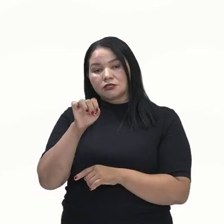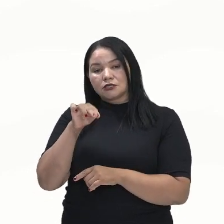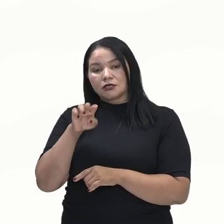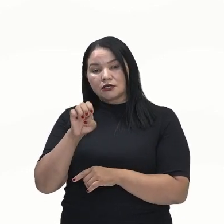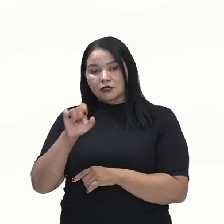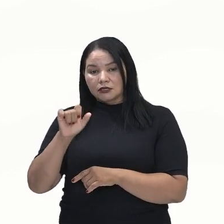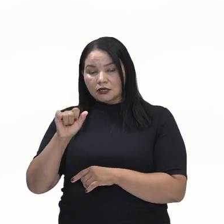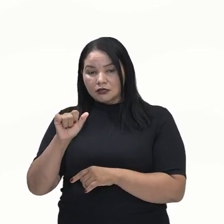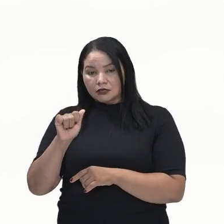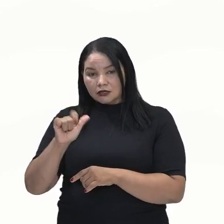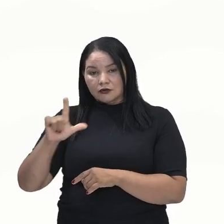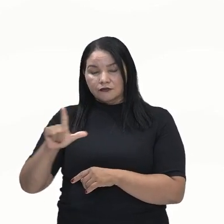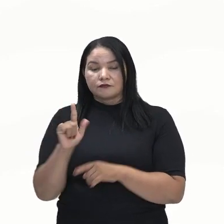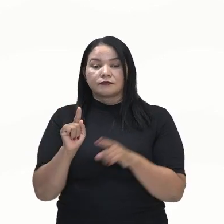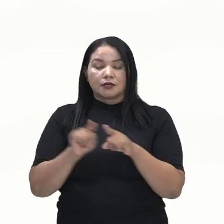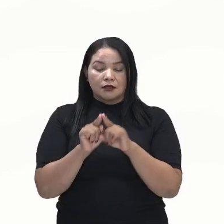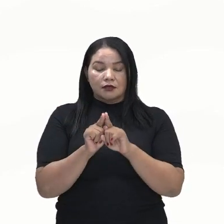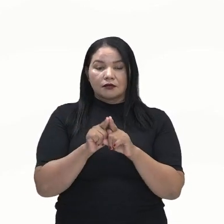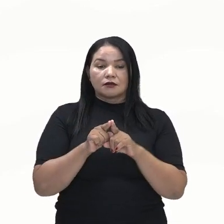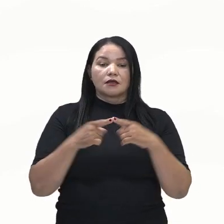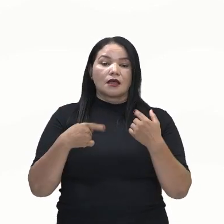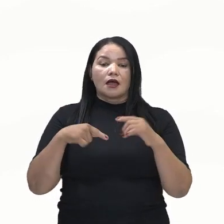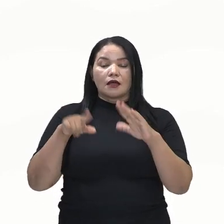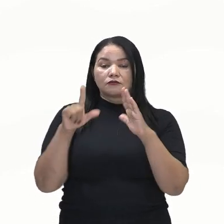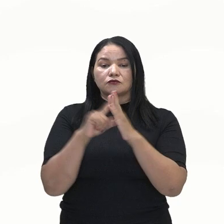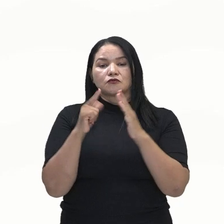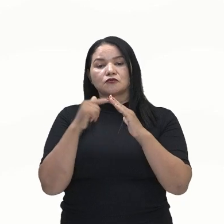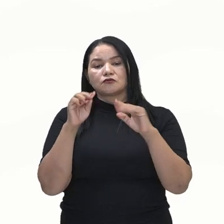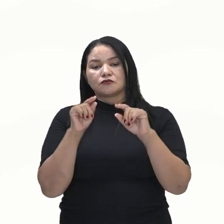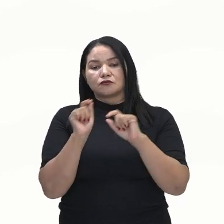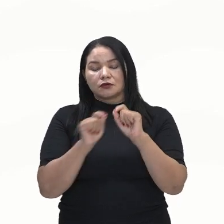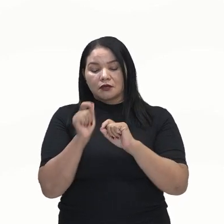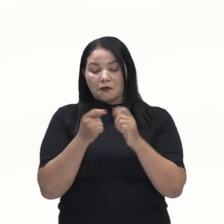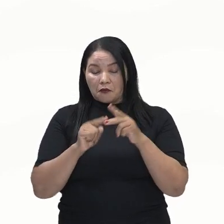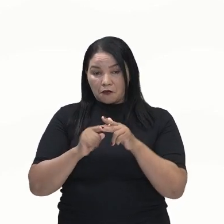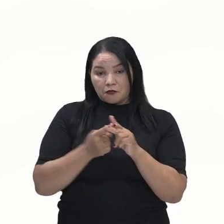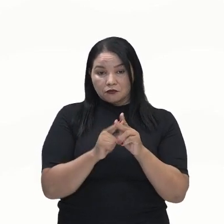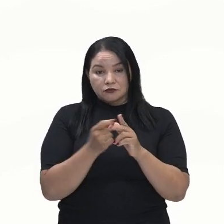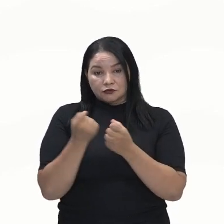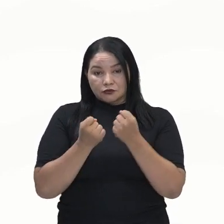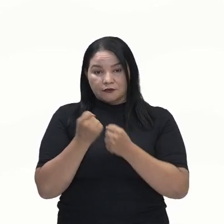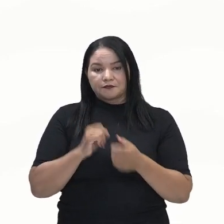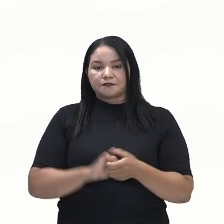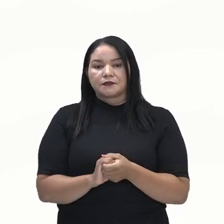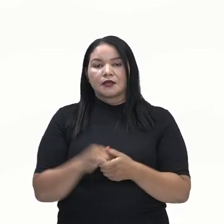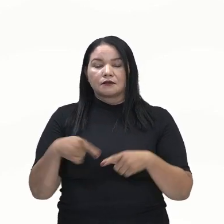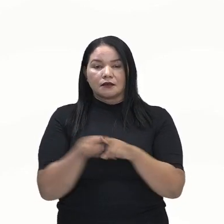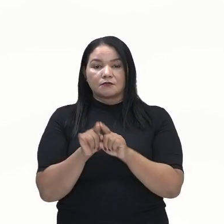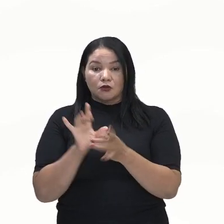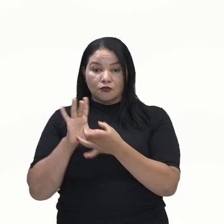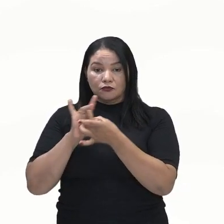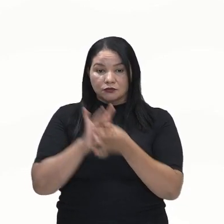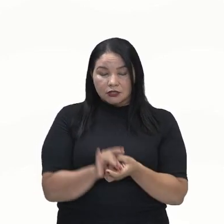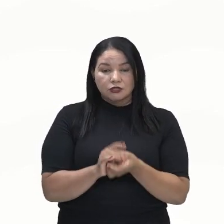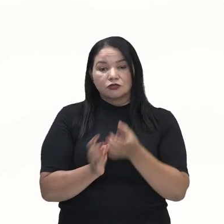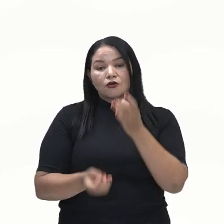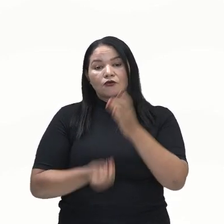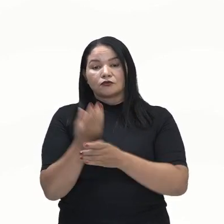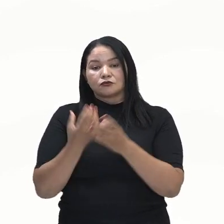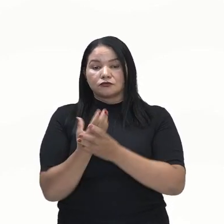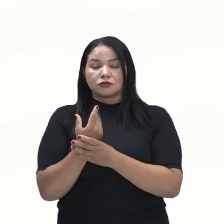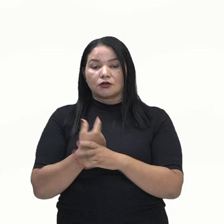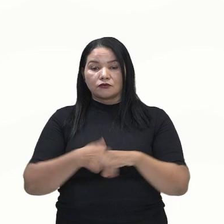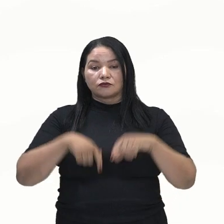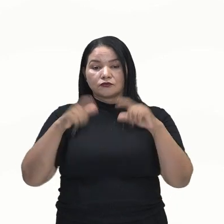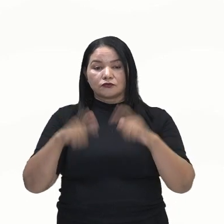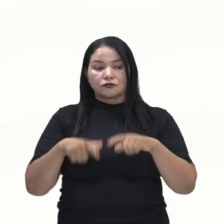empresas montadoras de automóveis. Nesse contexto também, vamos observar a construção de Brasília, que